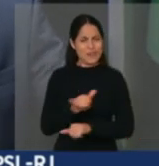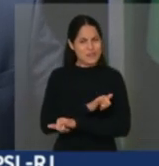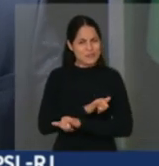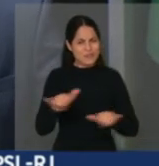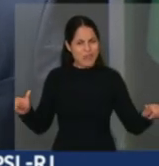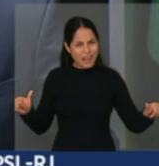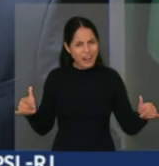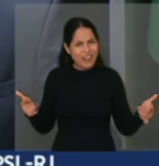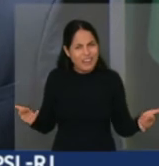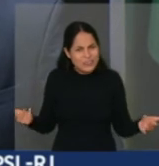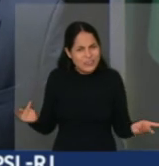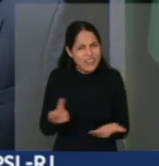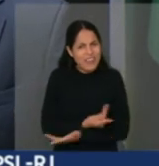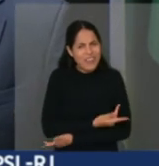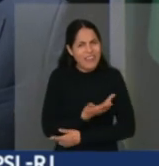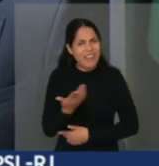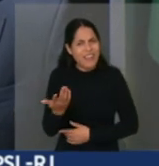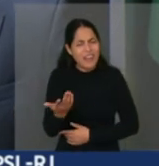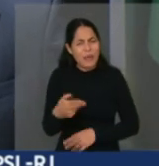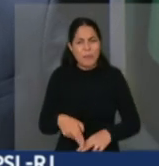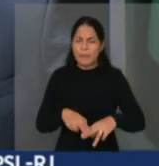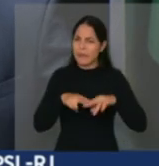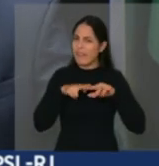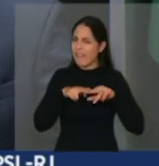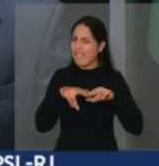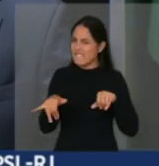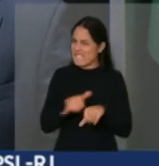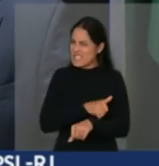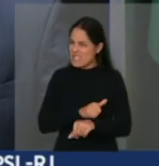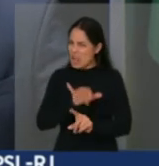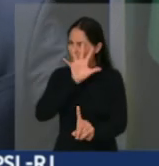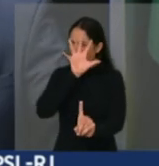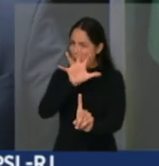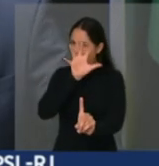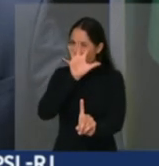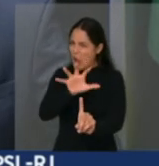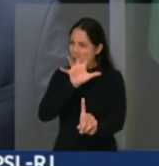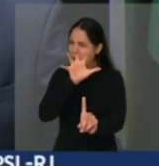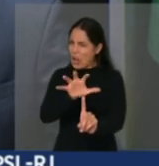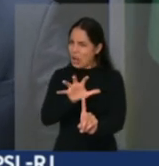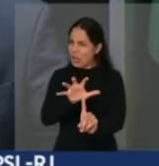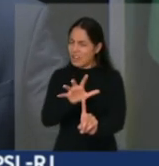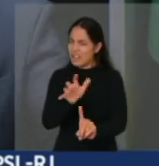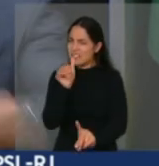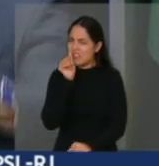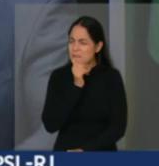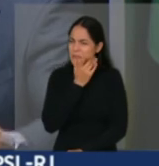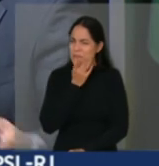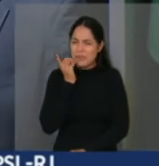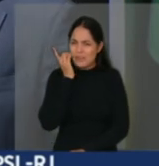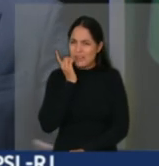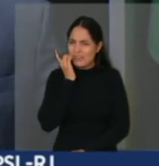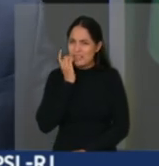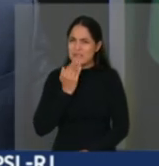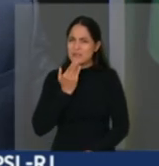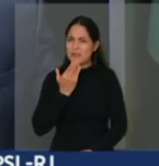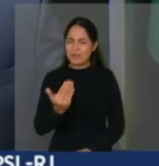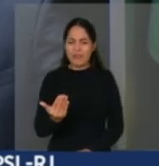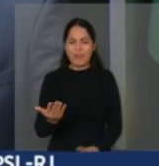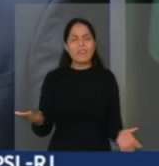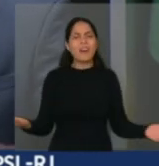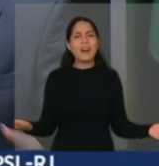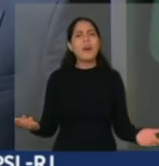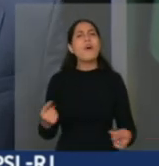dizendo que era uma forma de pressionar os deputados e para que votassem a favor do voto em programa que tanto medo